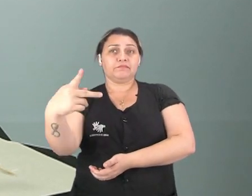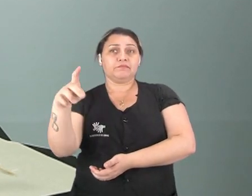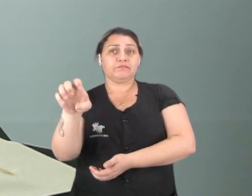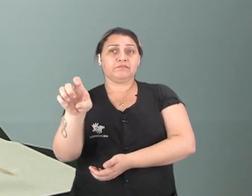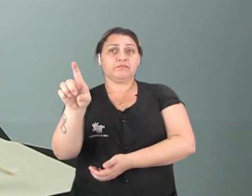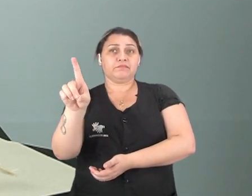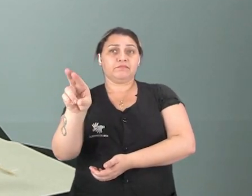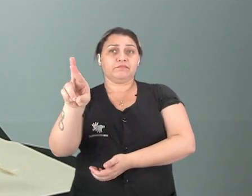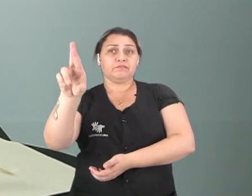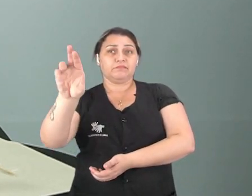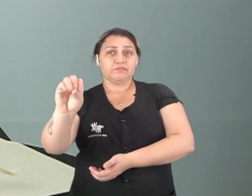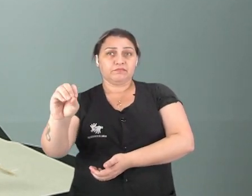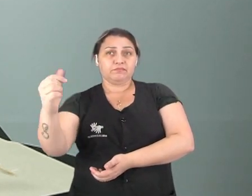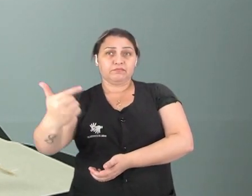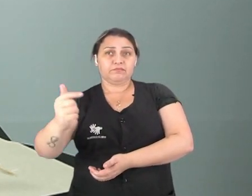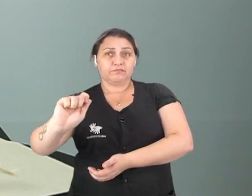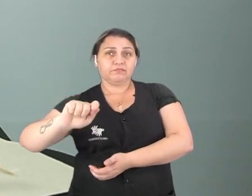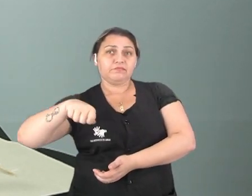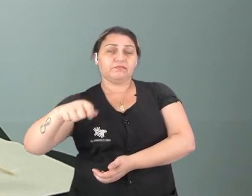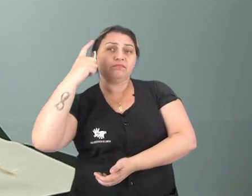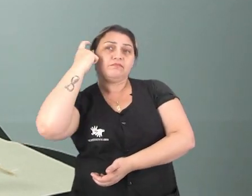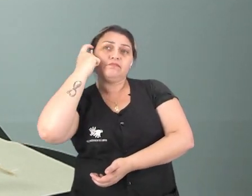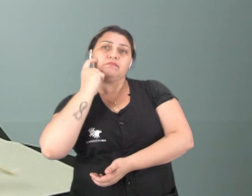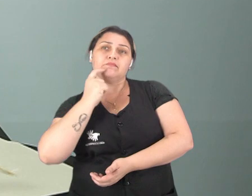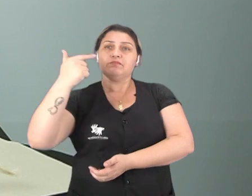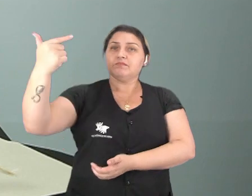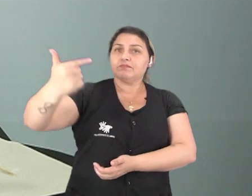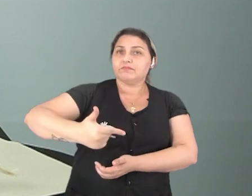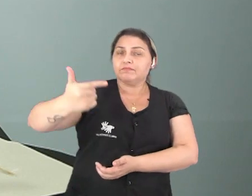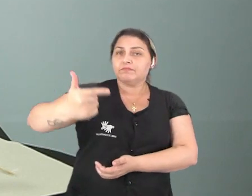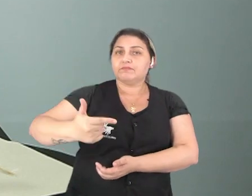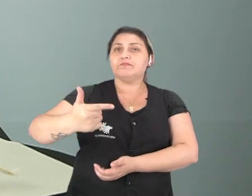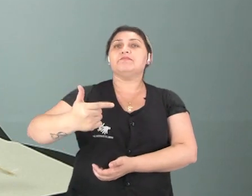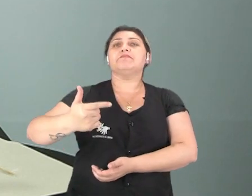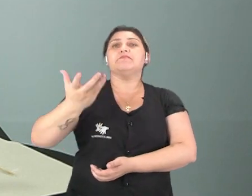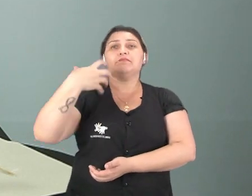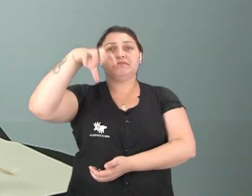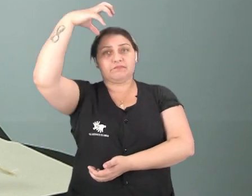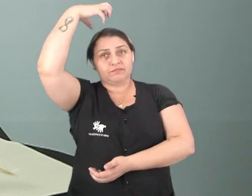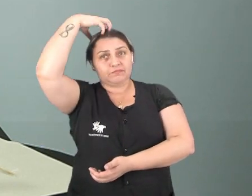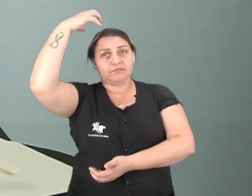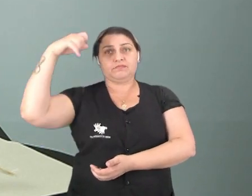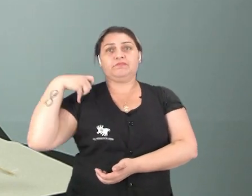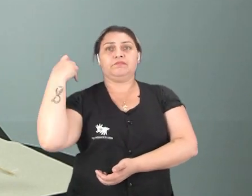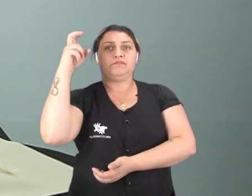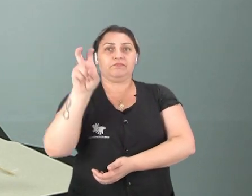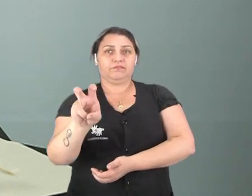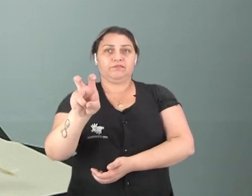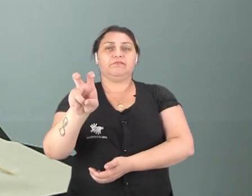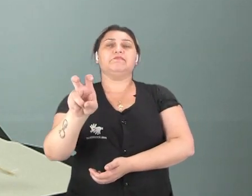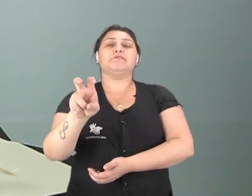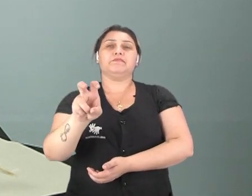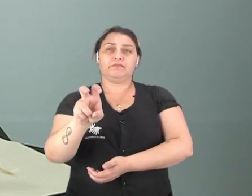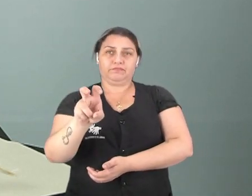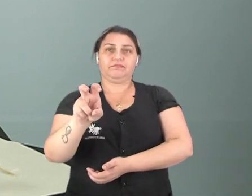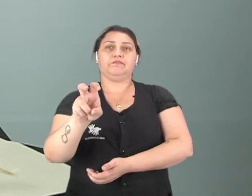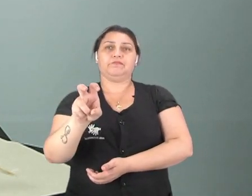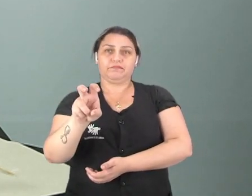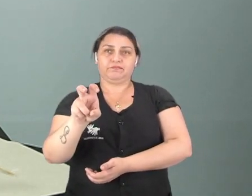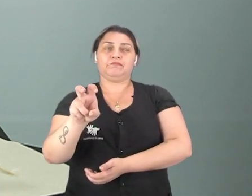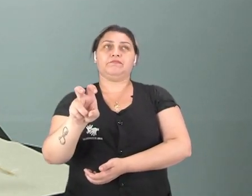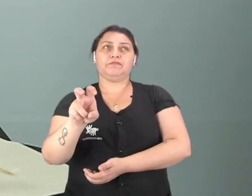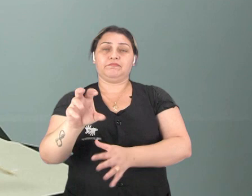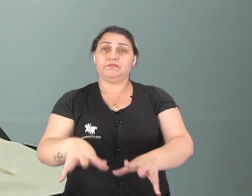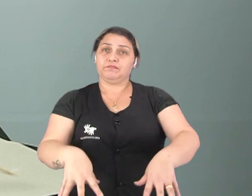Pedro II, um menino, né, um príncipe, aí de apenas 5 anos, herdou o nosso trono,